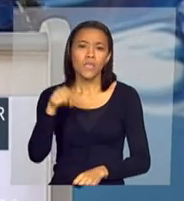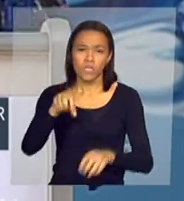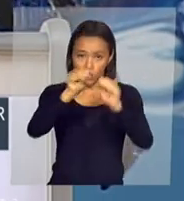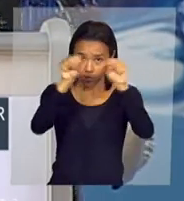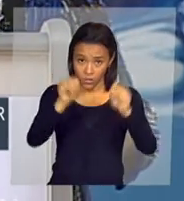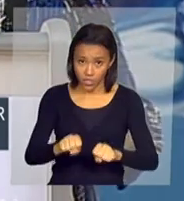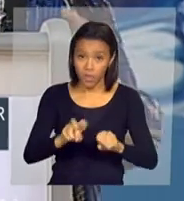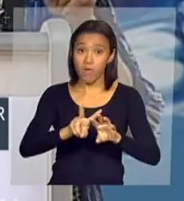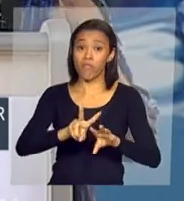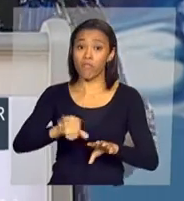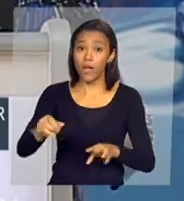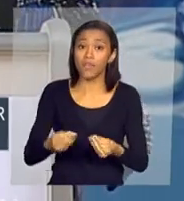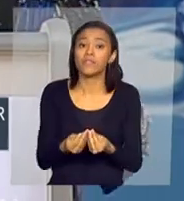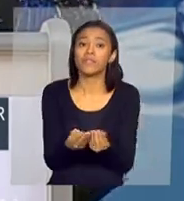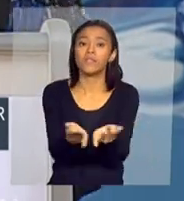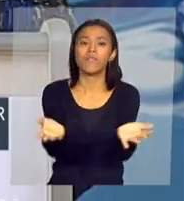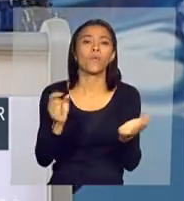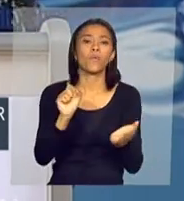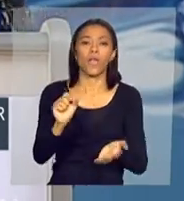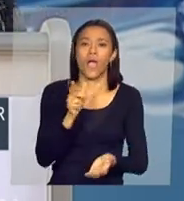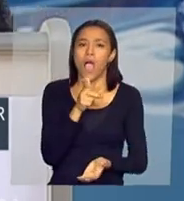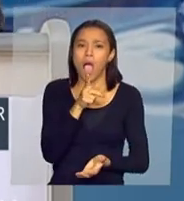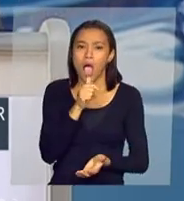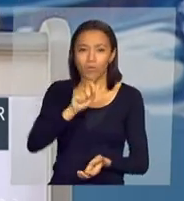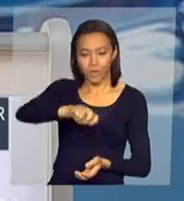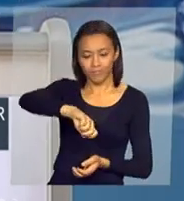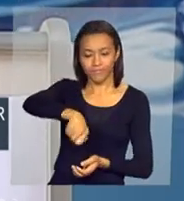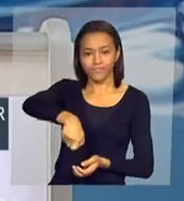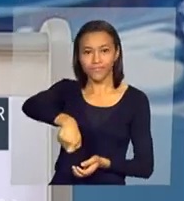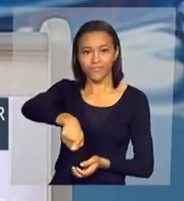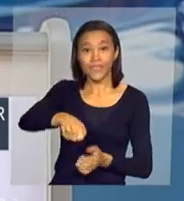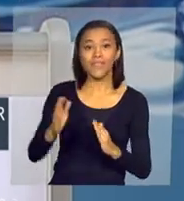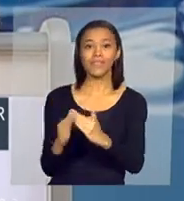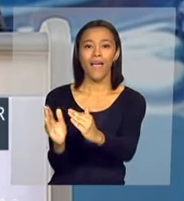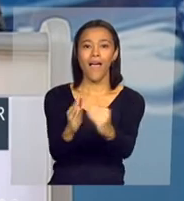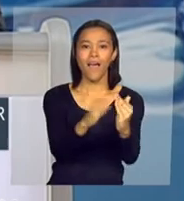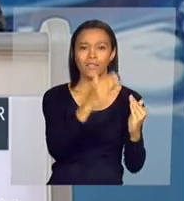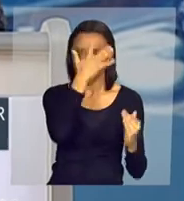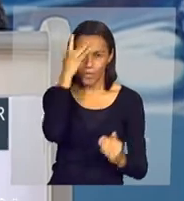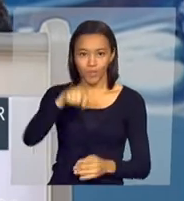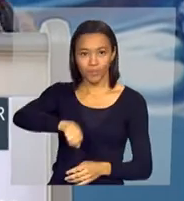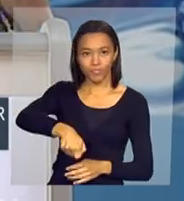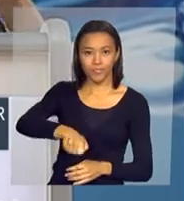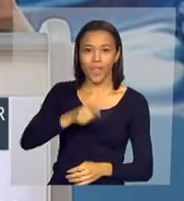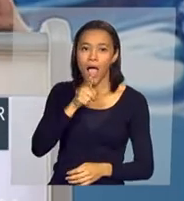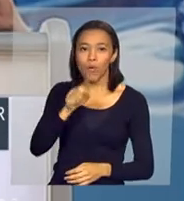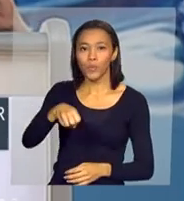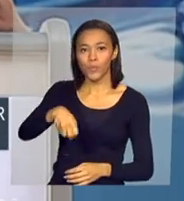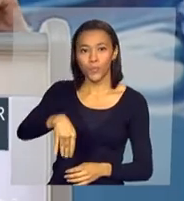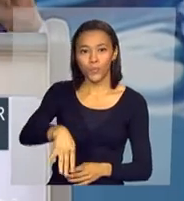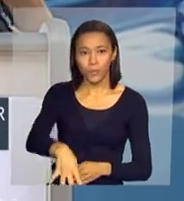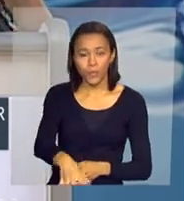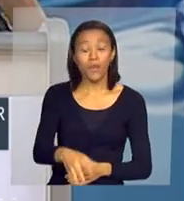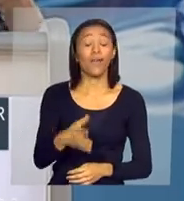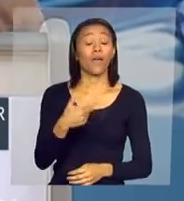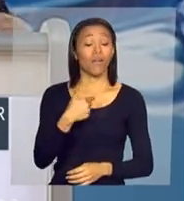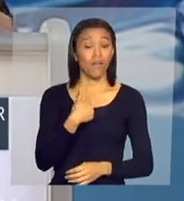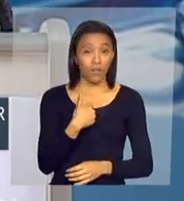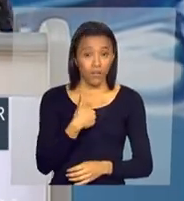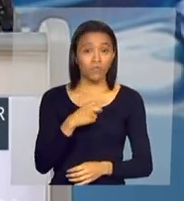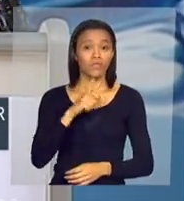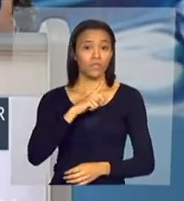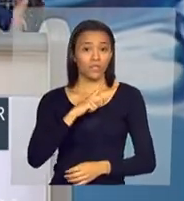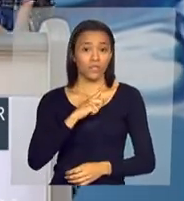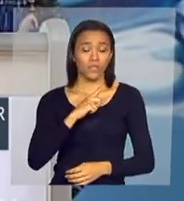vai levar água na torneira da casa das pessoas, eu